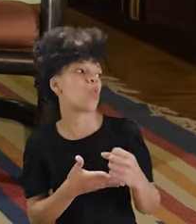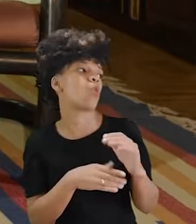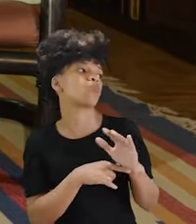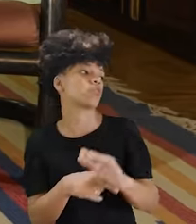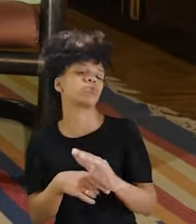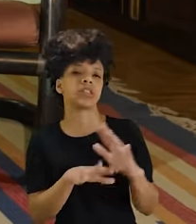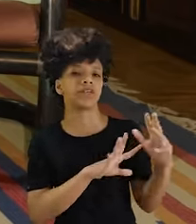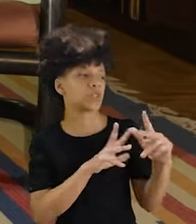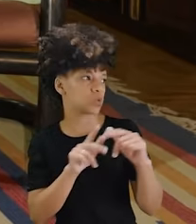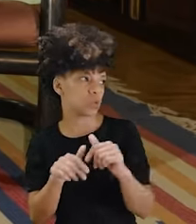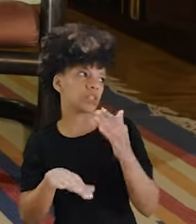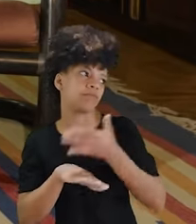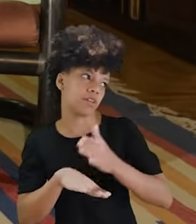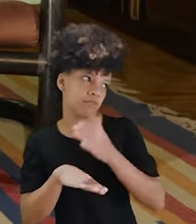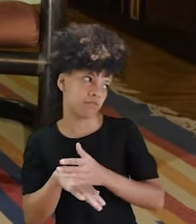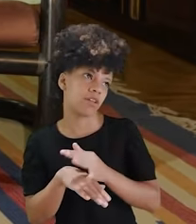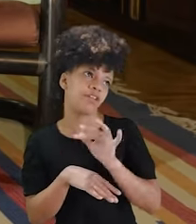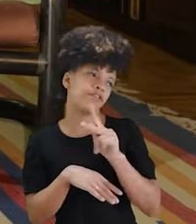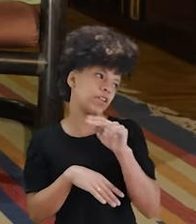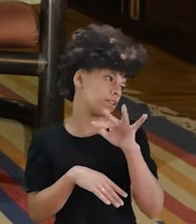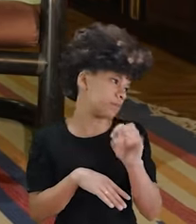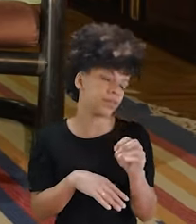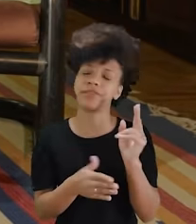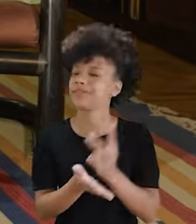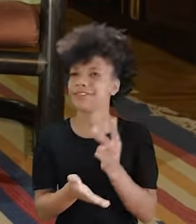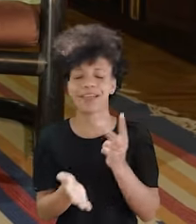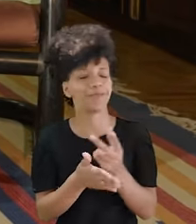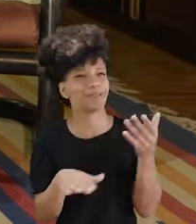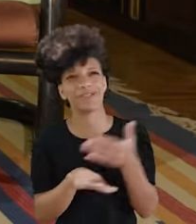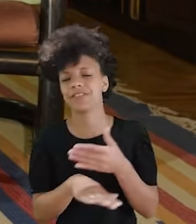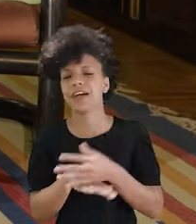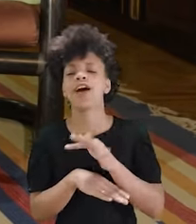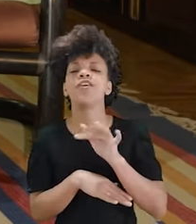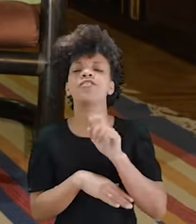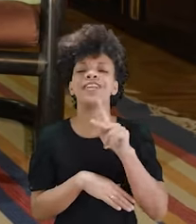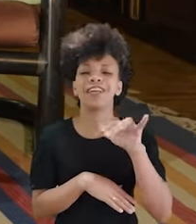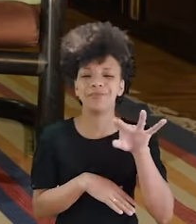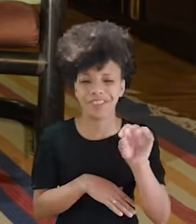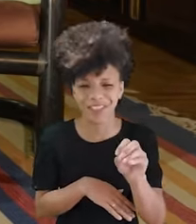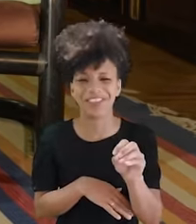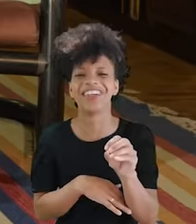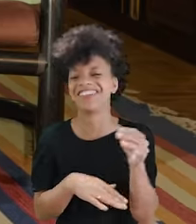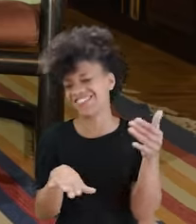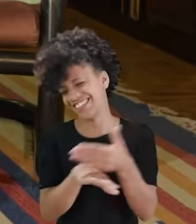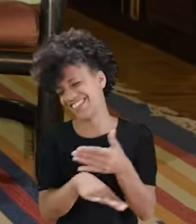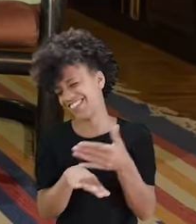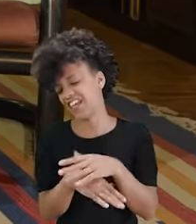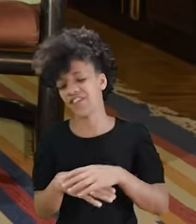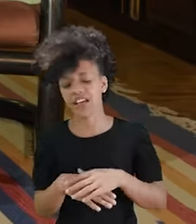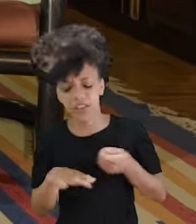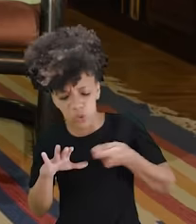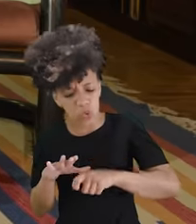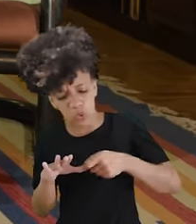é o Felipe não só foca porque eles são jogados na privada agora não mas eles são demais é um treinamento deles